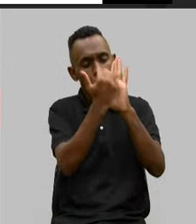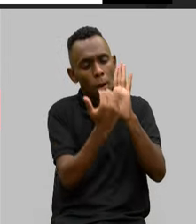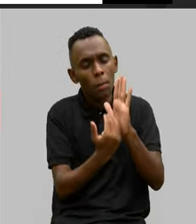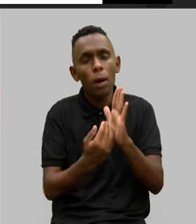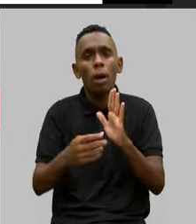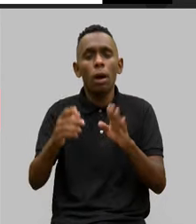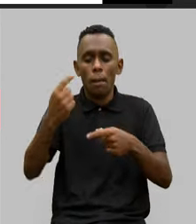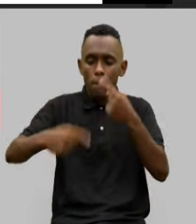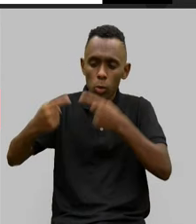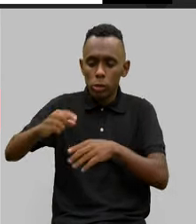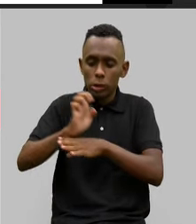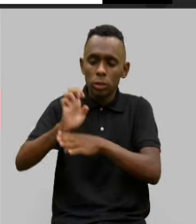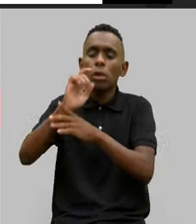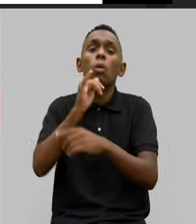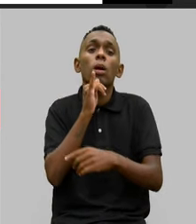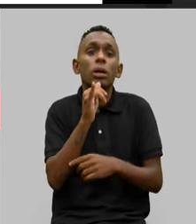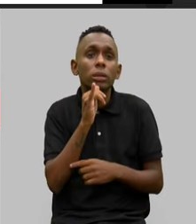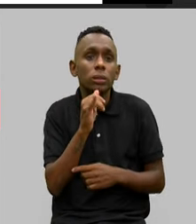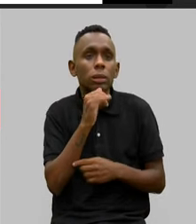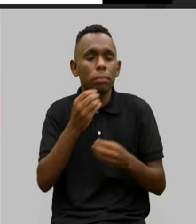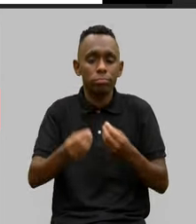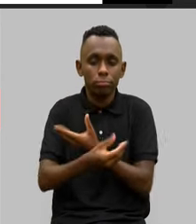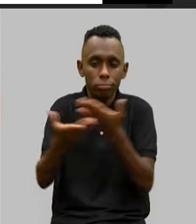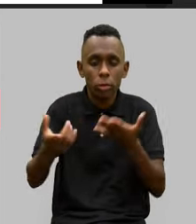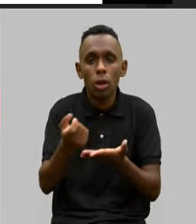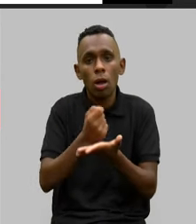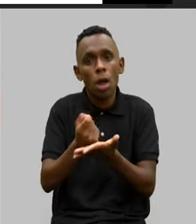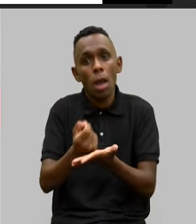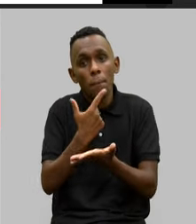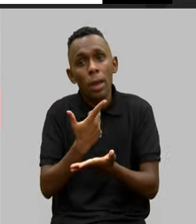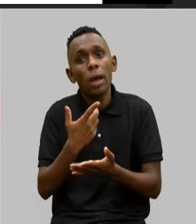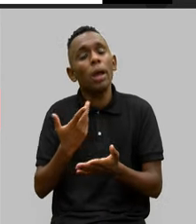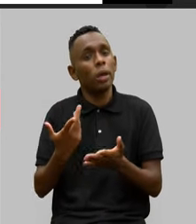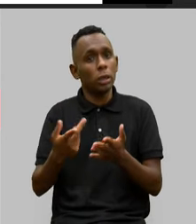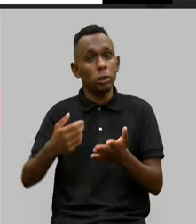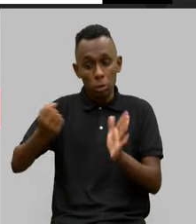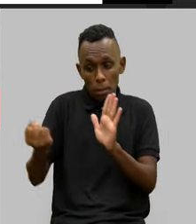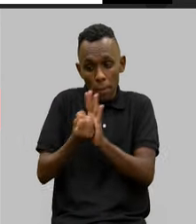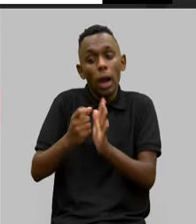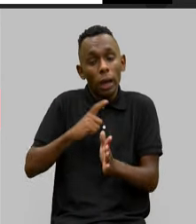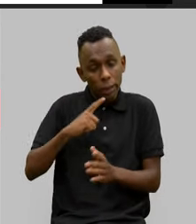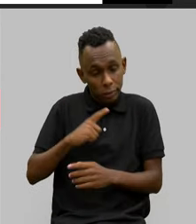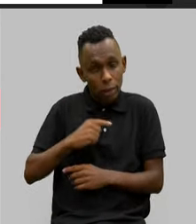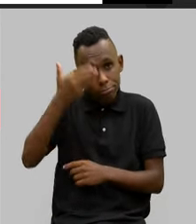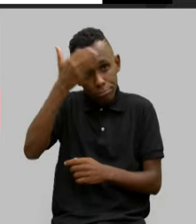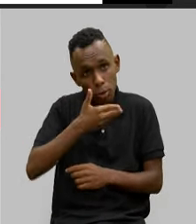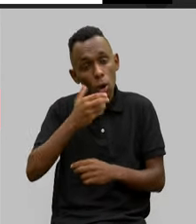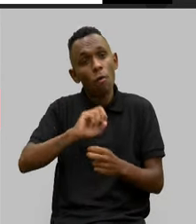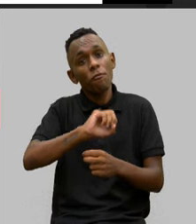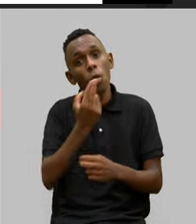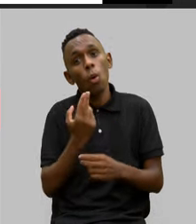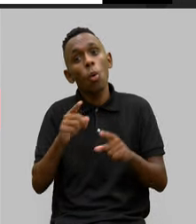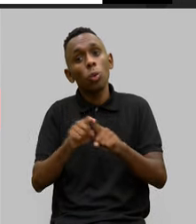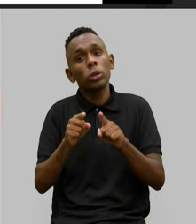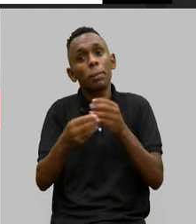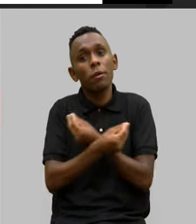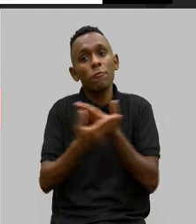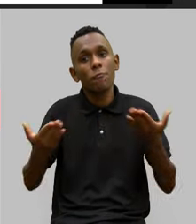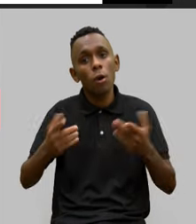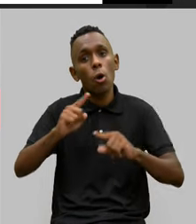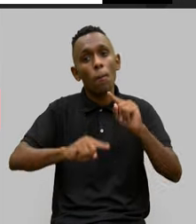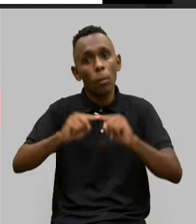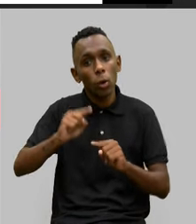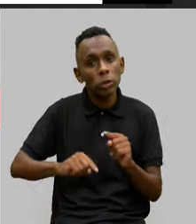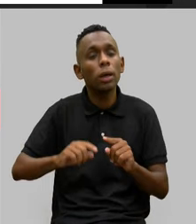estadual Como por exemplo o fornecimento de medicamentos desde que registrados ou o fornecimento de produtos